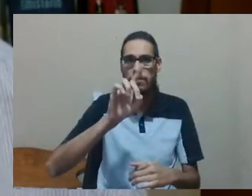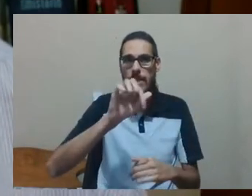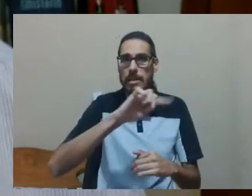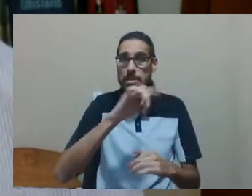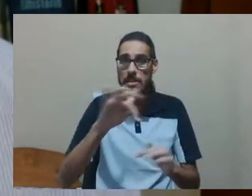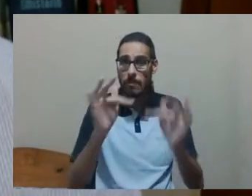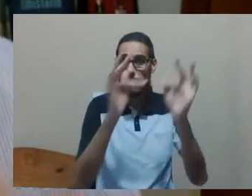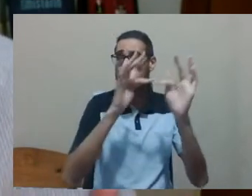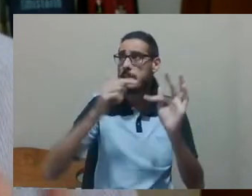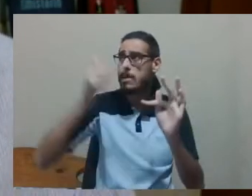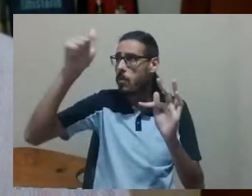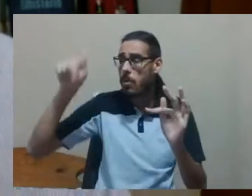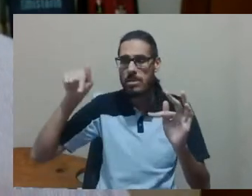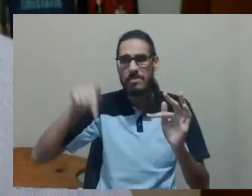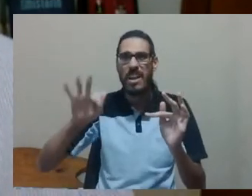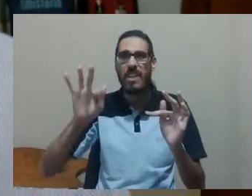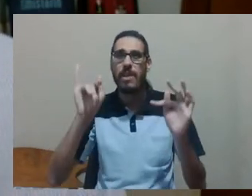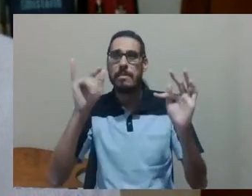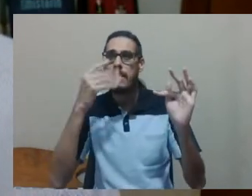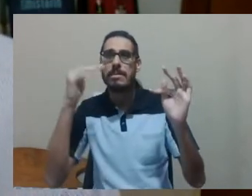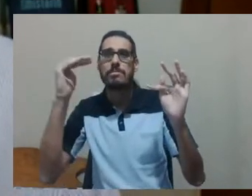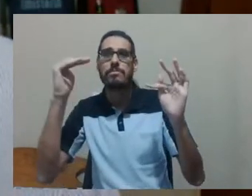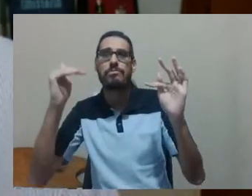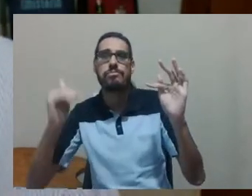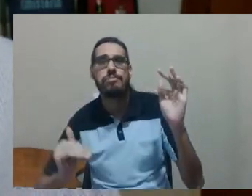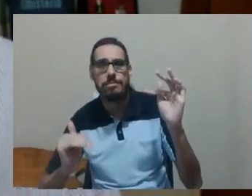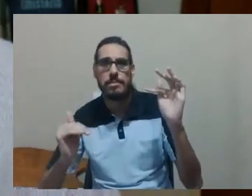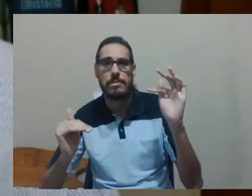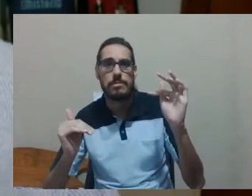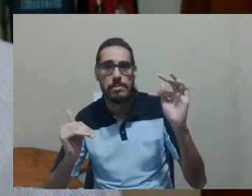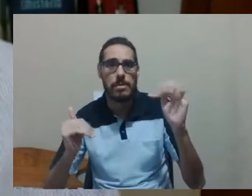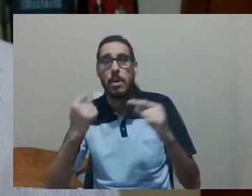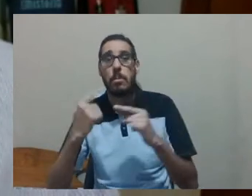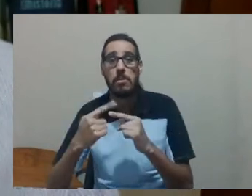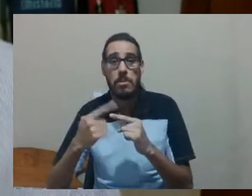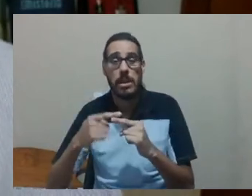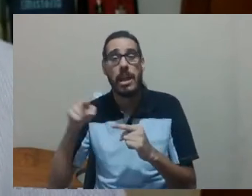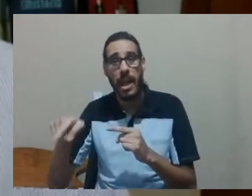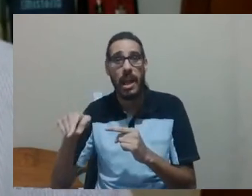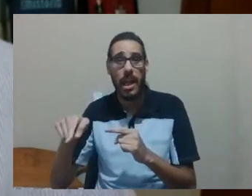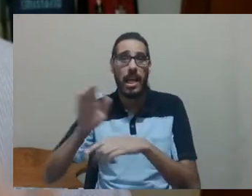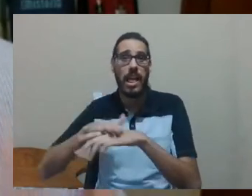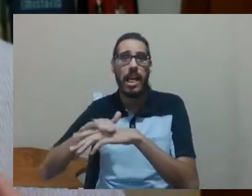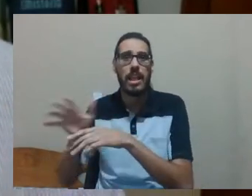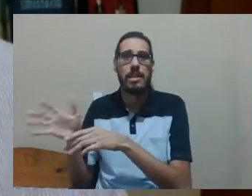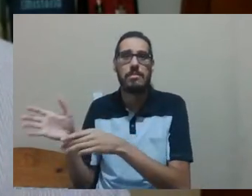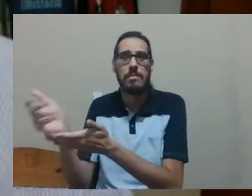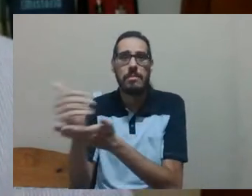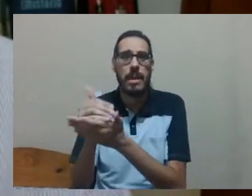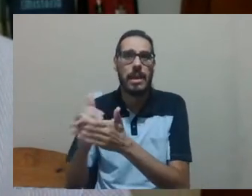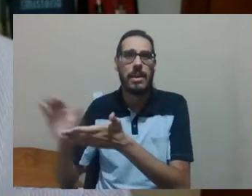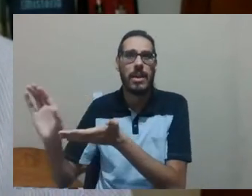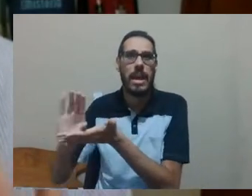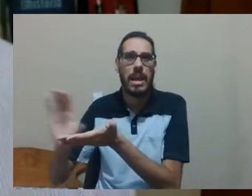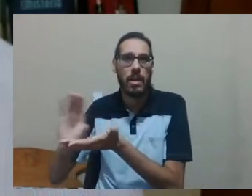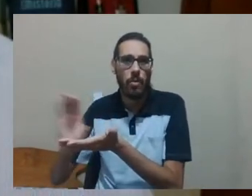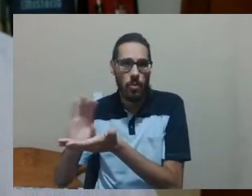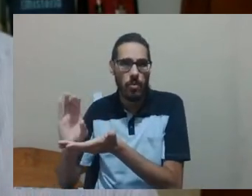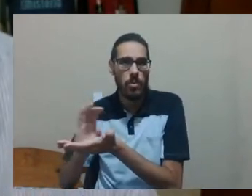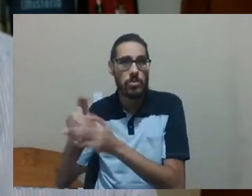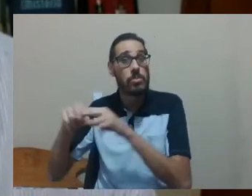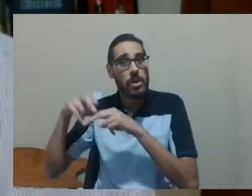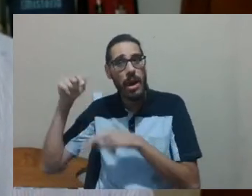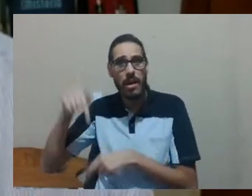sua eficiência, que justamente é ela que ela capta esses recursos, né? Justamente através dela que a gente pode executar